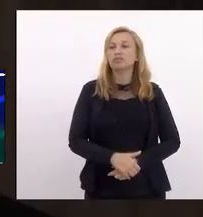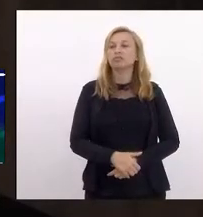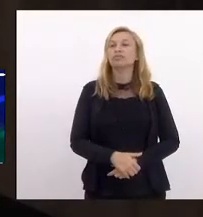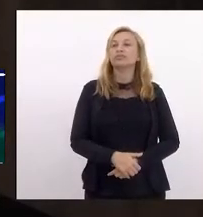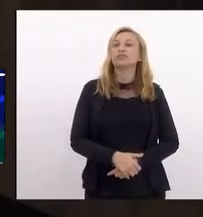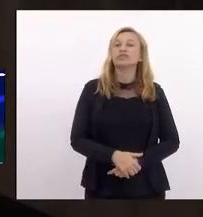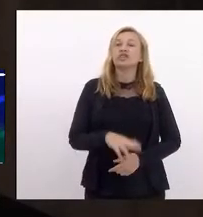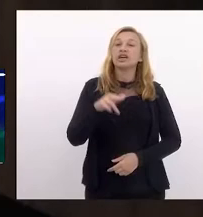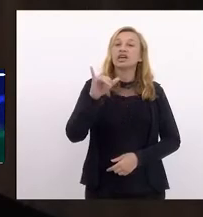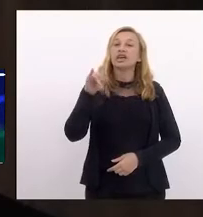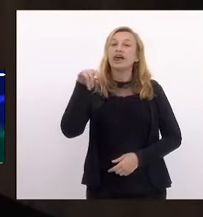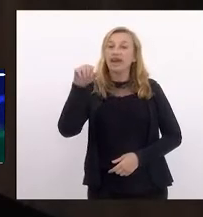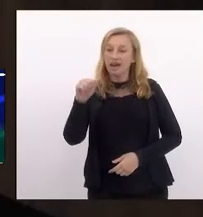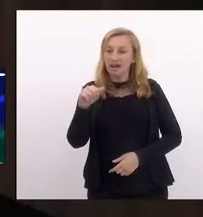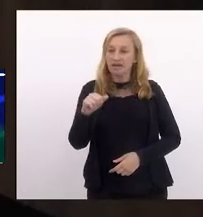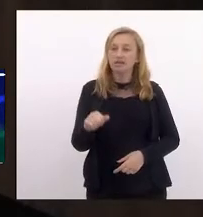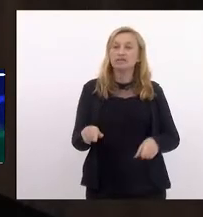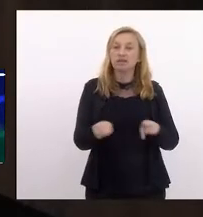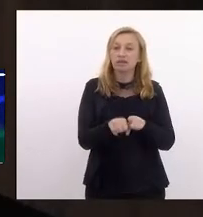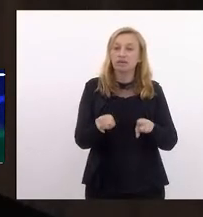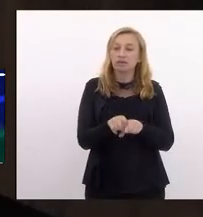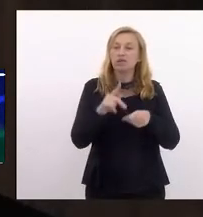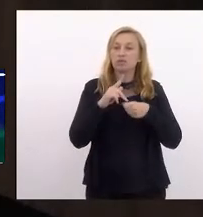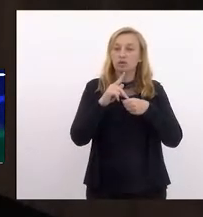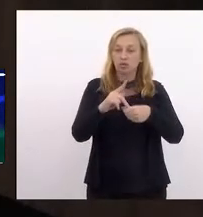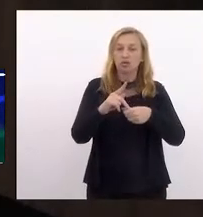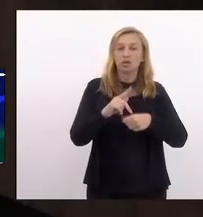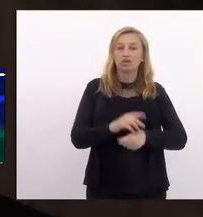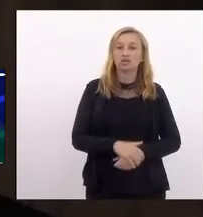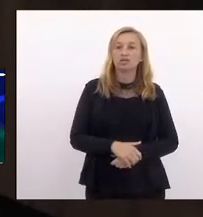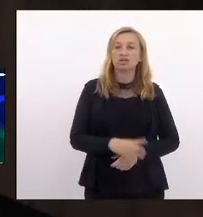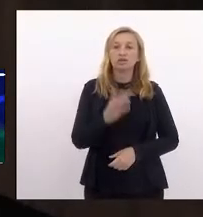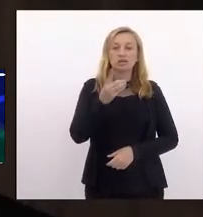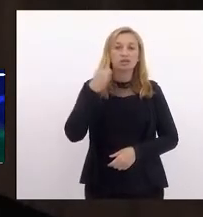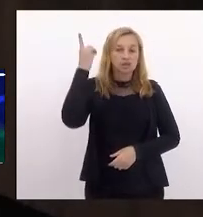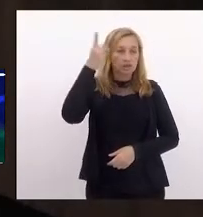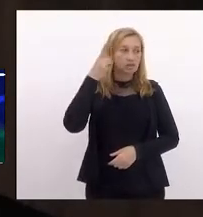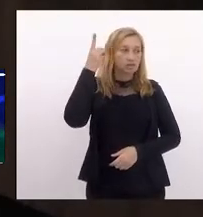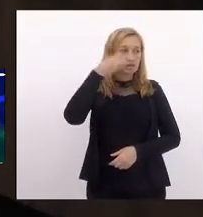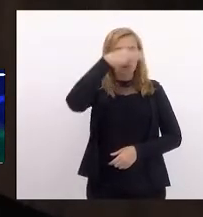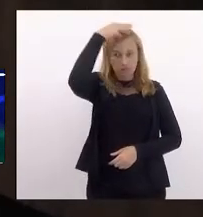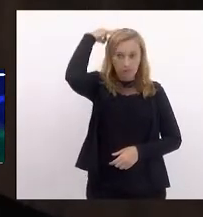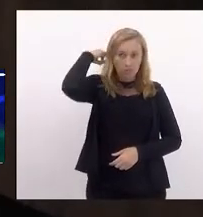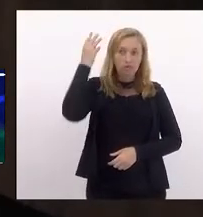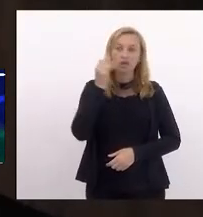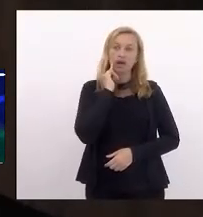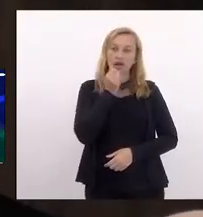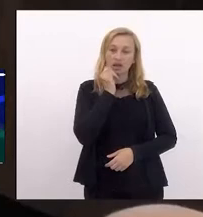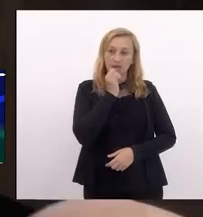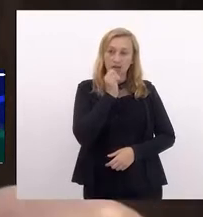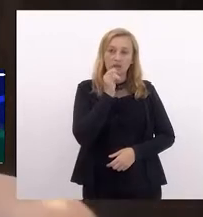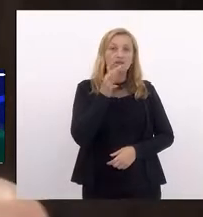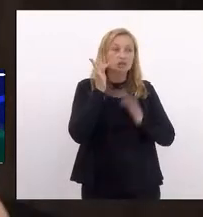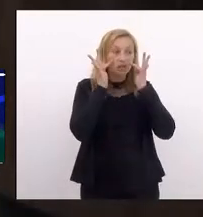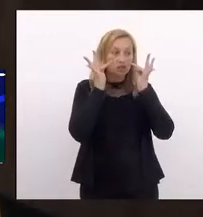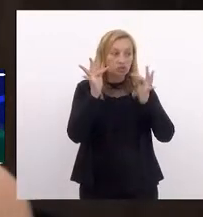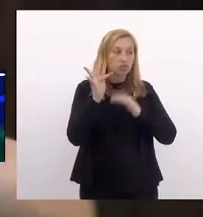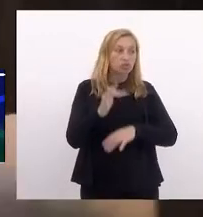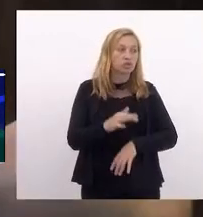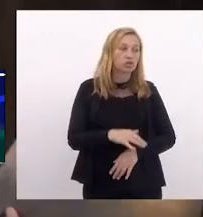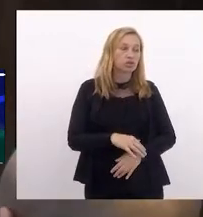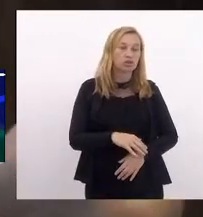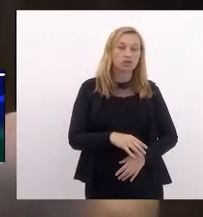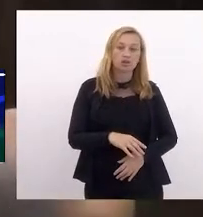ao inéia EA procuradoria Deputado como mais pastor como relator é testemunha